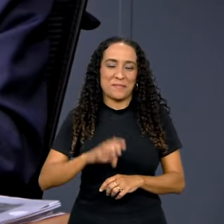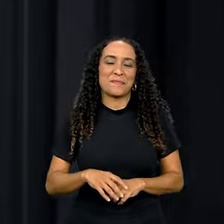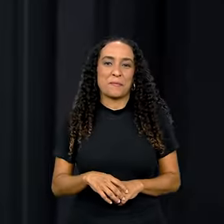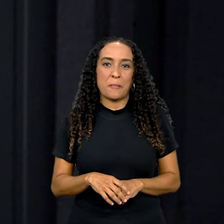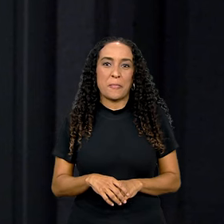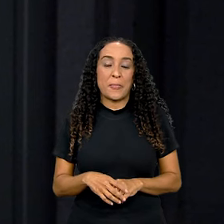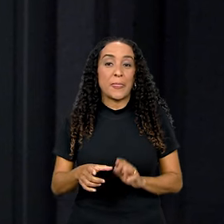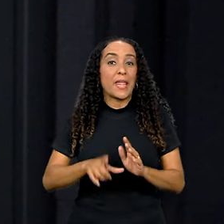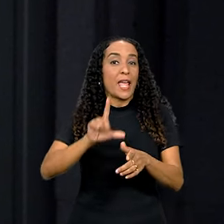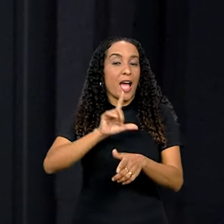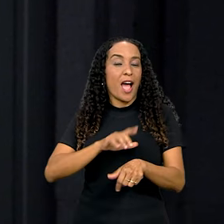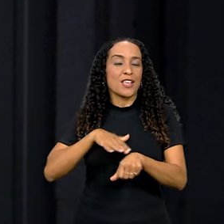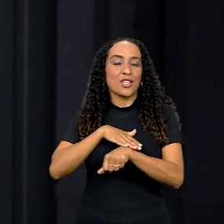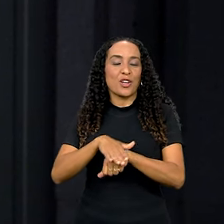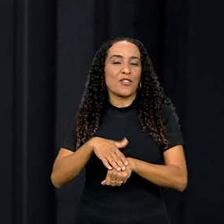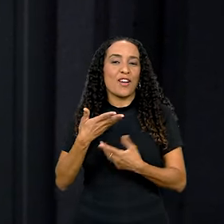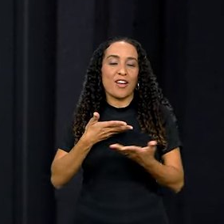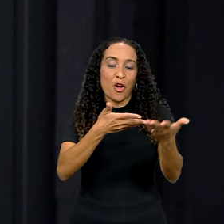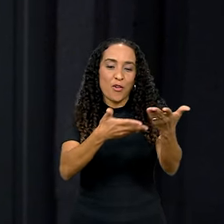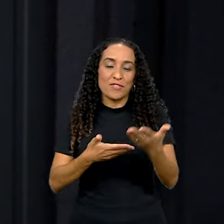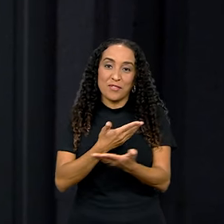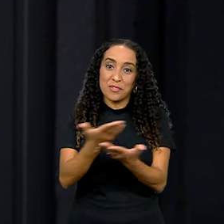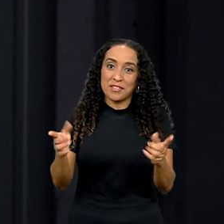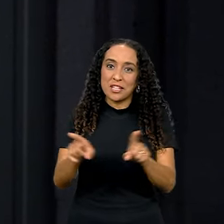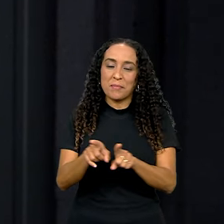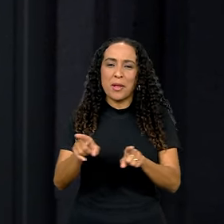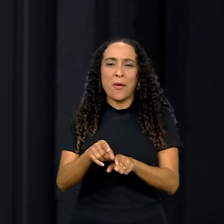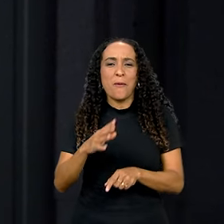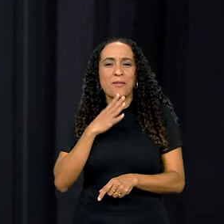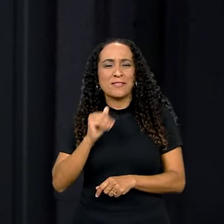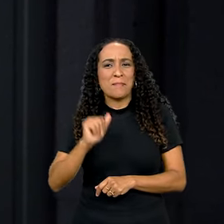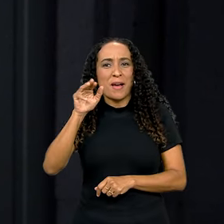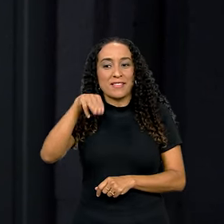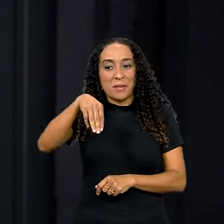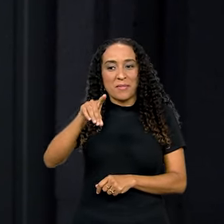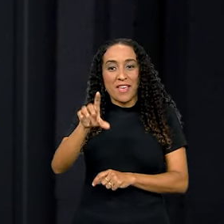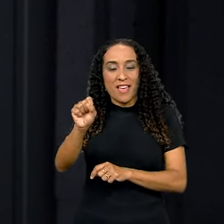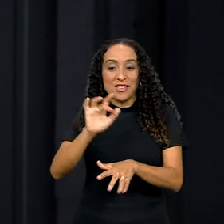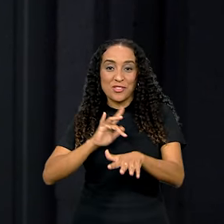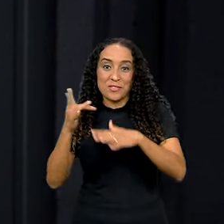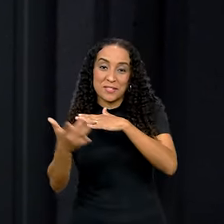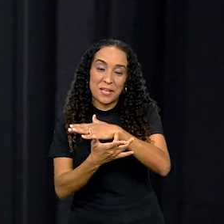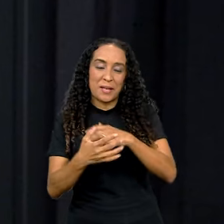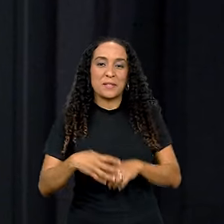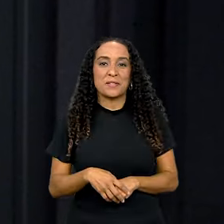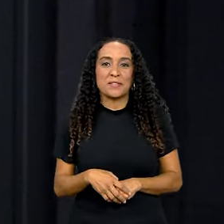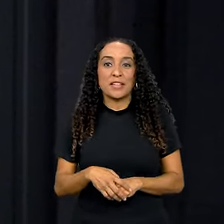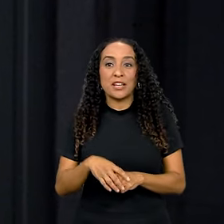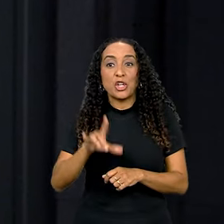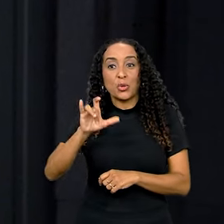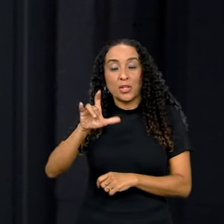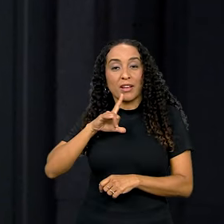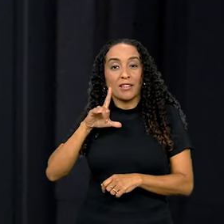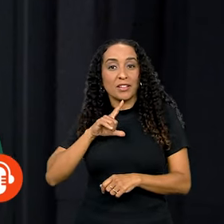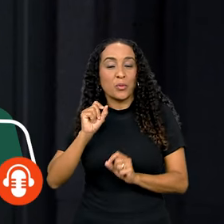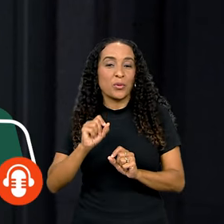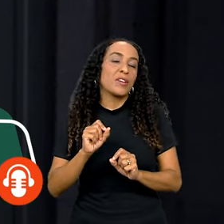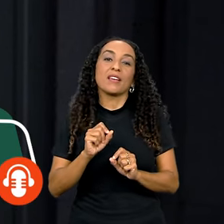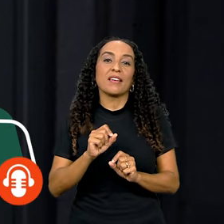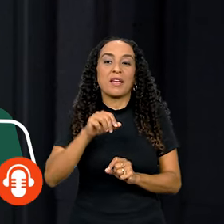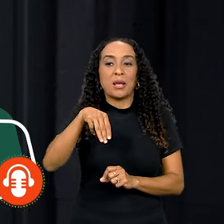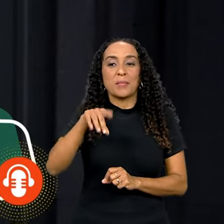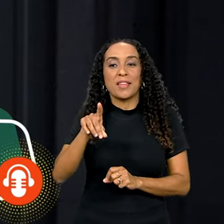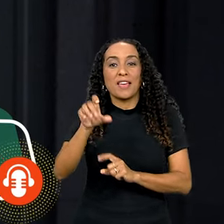regiões antes da conversa eu quero convidar vocês para conhecerem mais sobre o MDS nas redes sociais no Instagram nós estamos